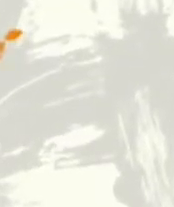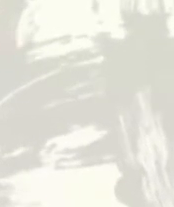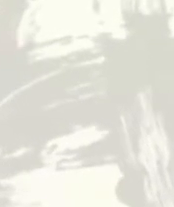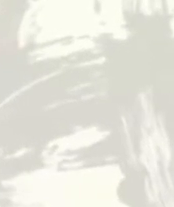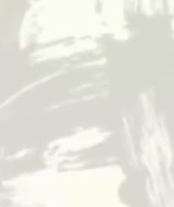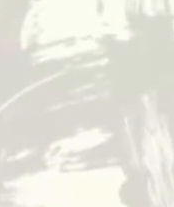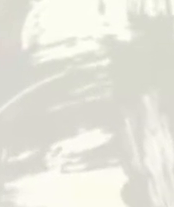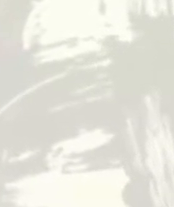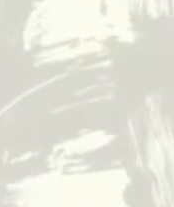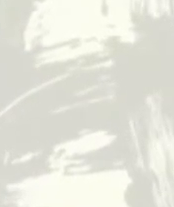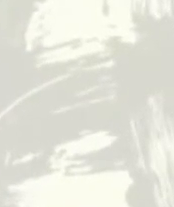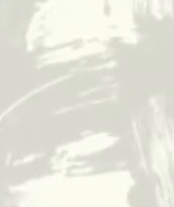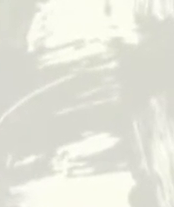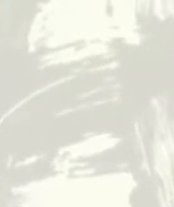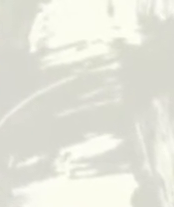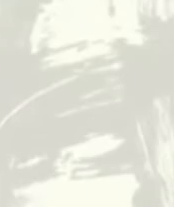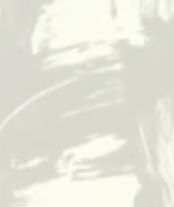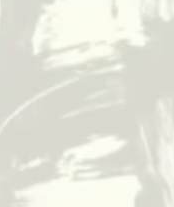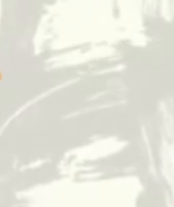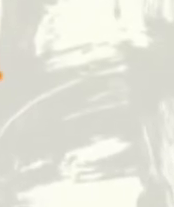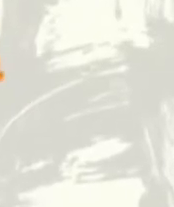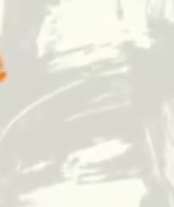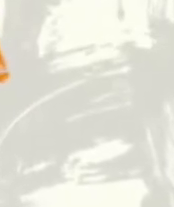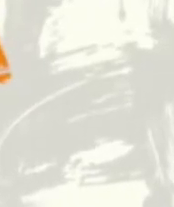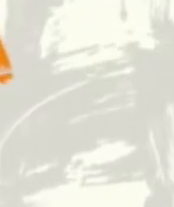que precisam.